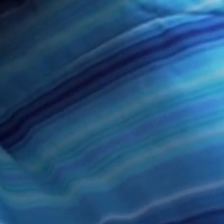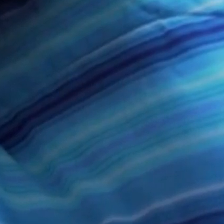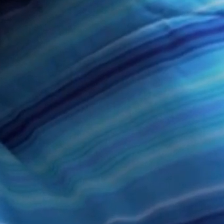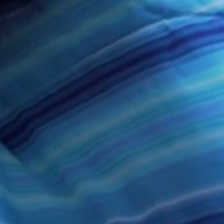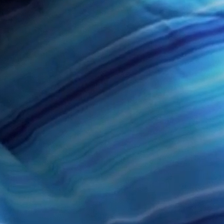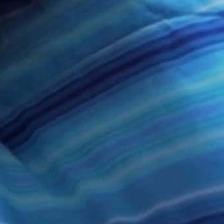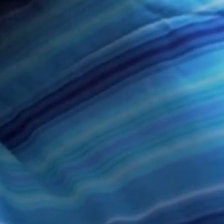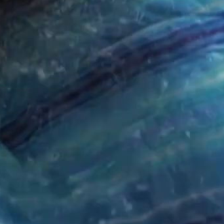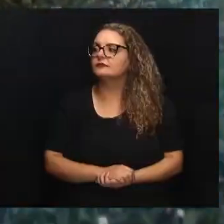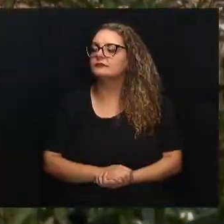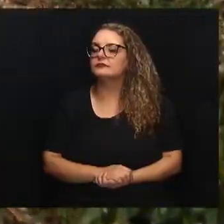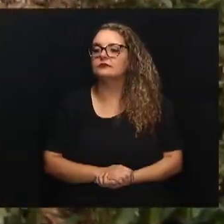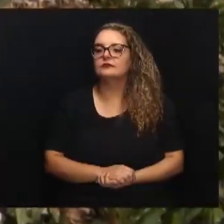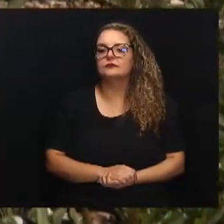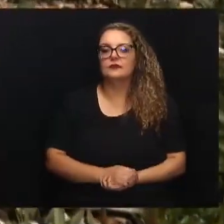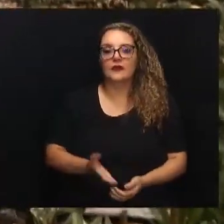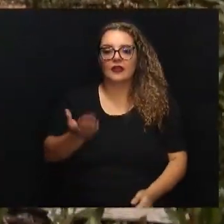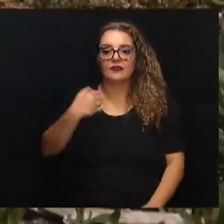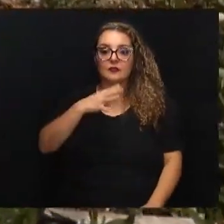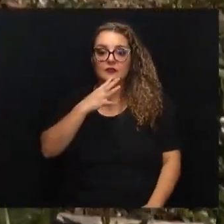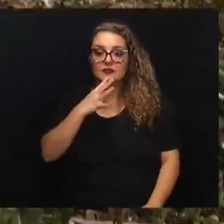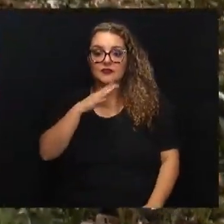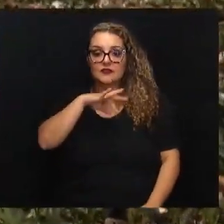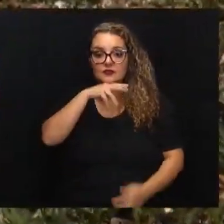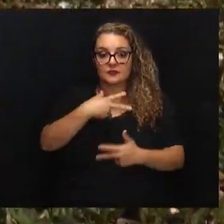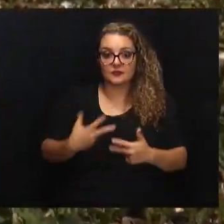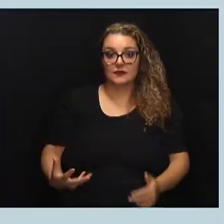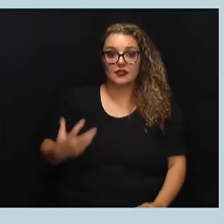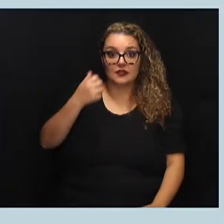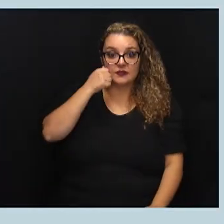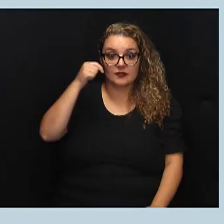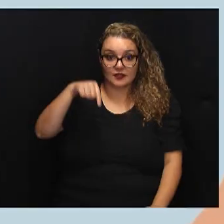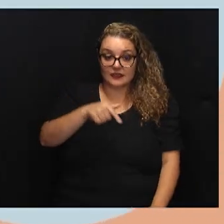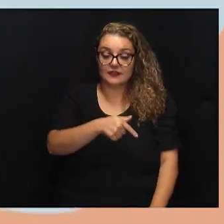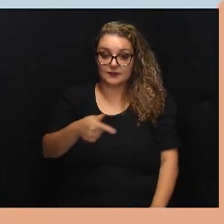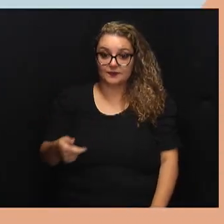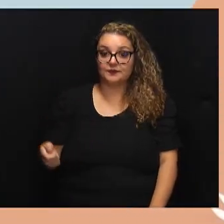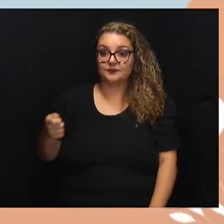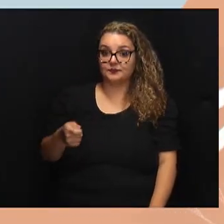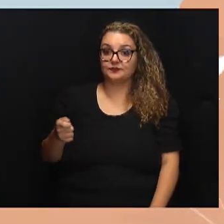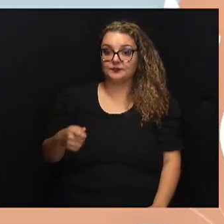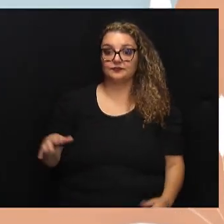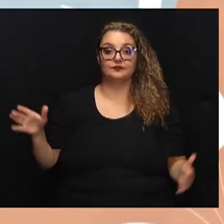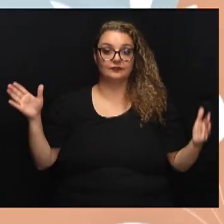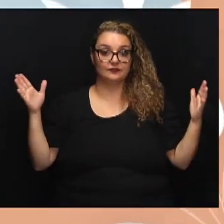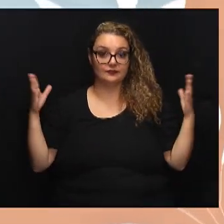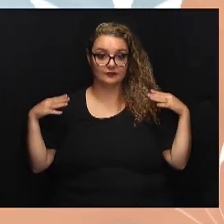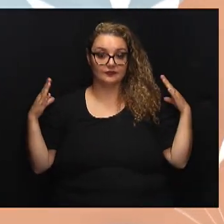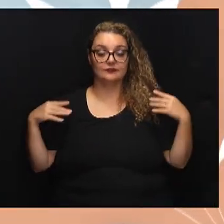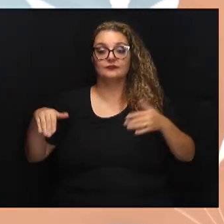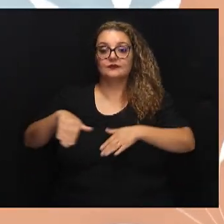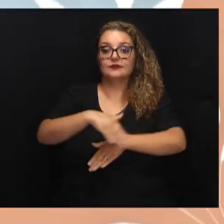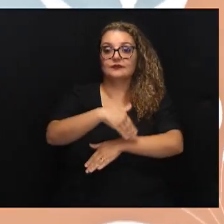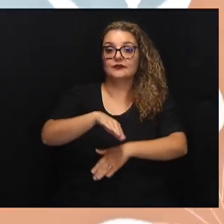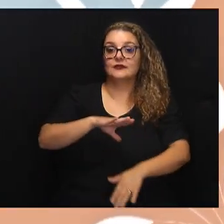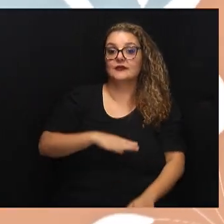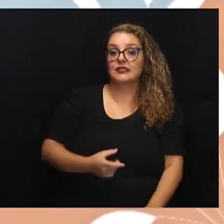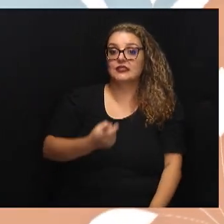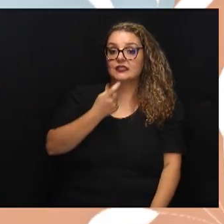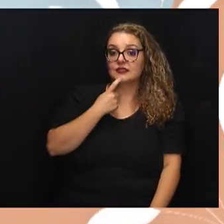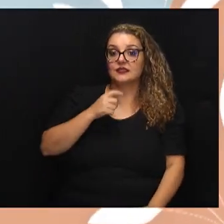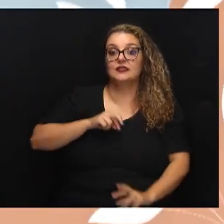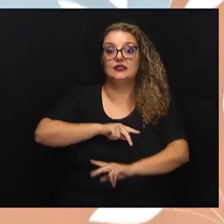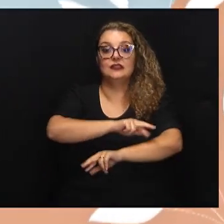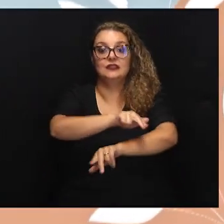Vamos conhecer os bichinhos que estão para a adoção nesta semana? A Associação Anjos de Rua de Campinas tem vários